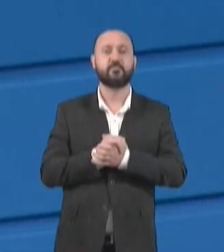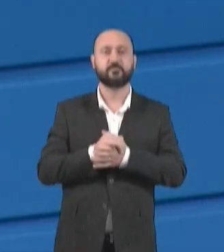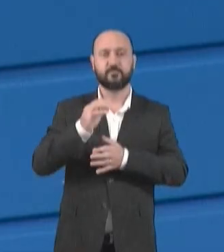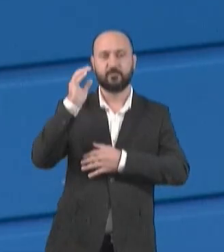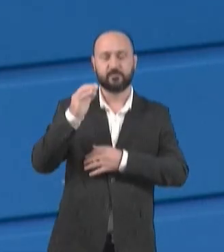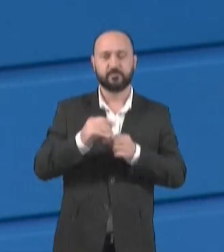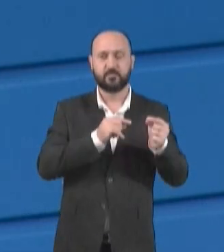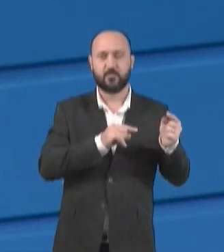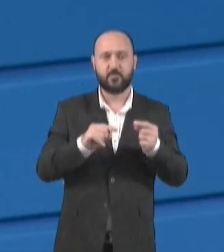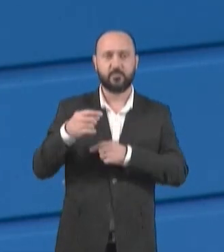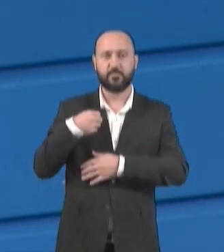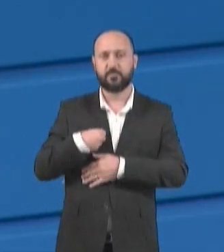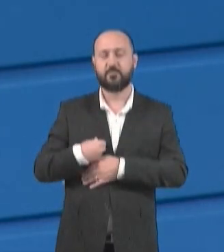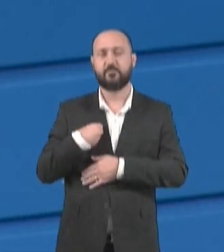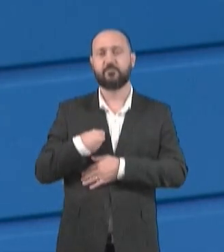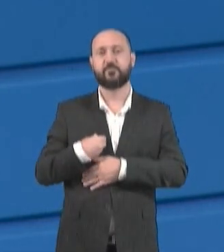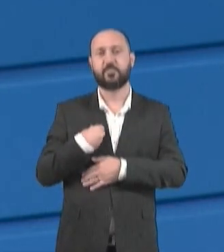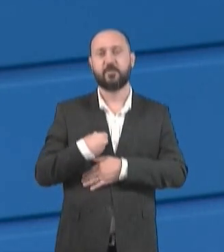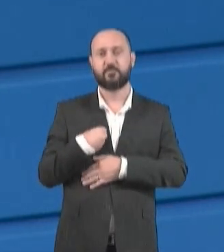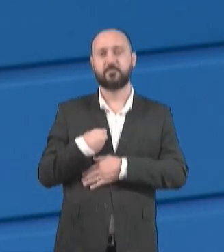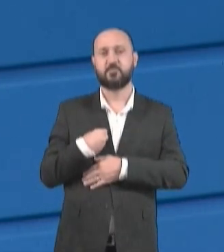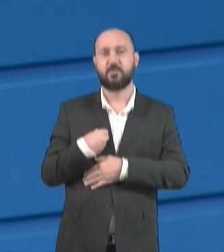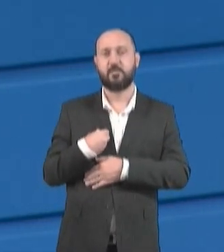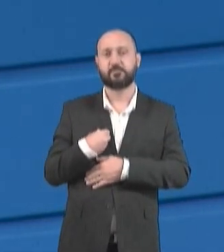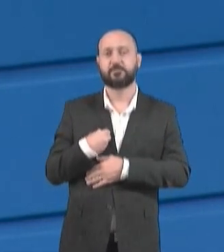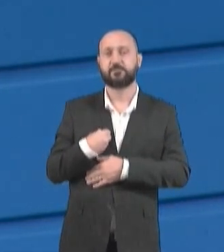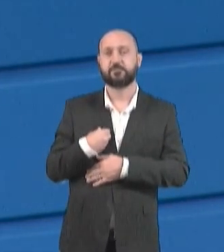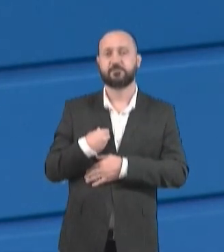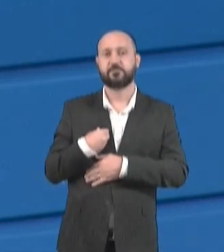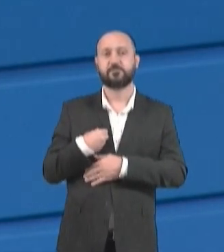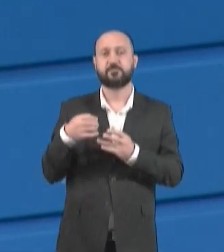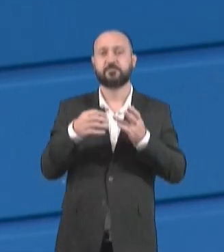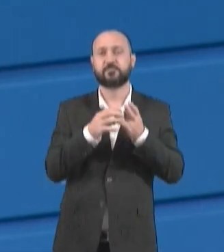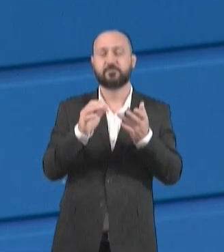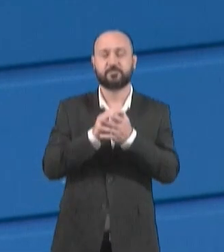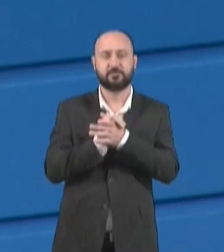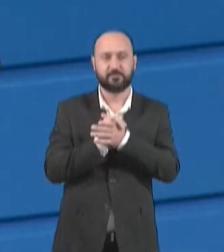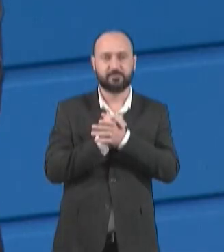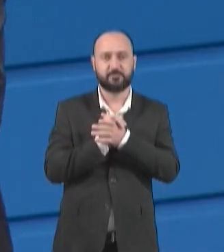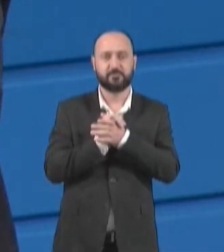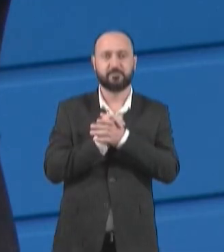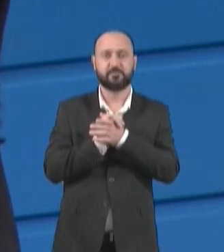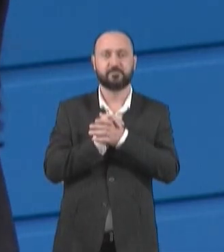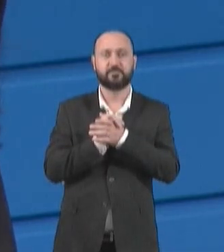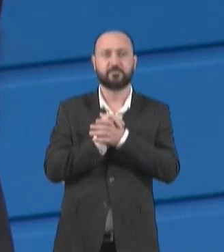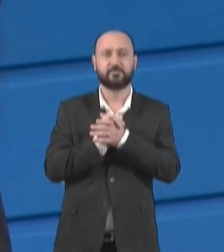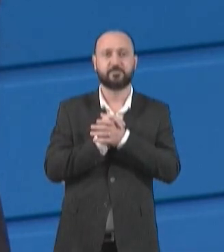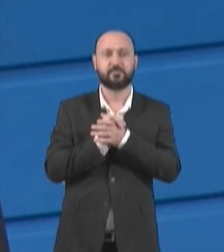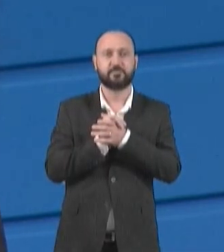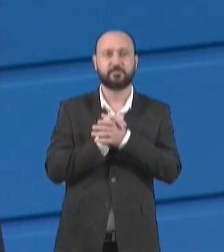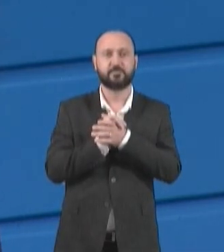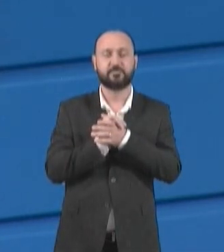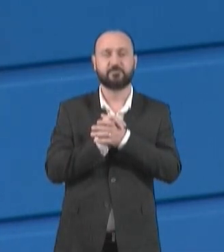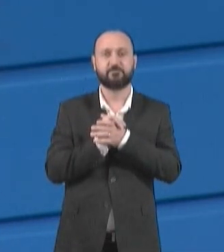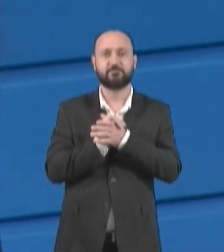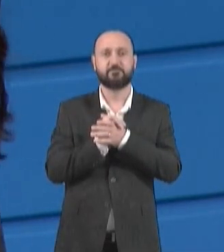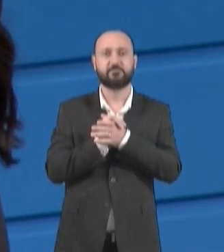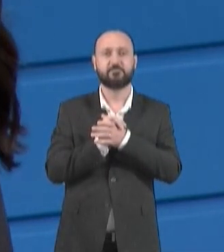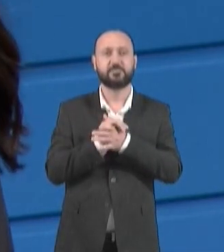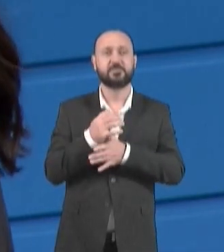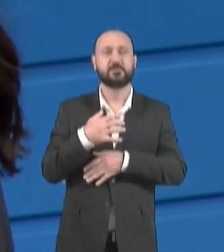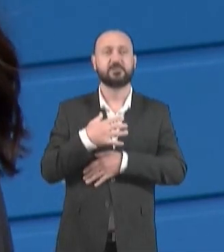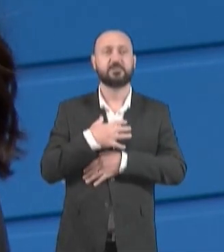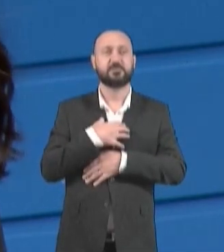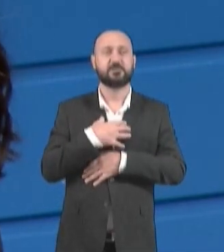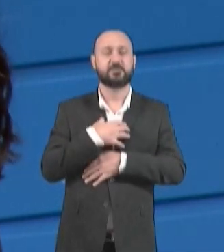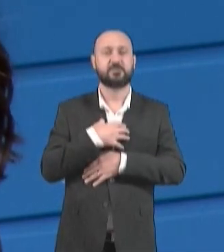um crime contra a vida da sua própria filha e da sua esposa, apenas com um